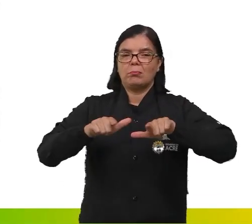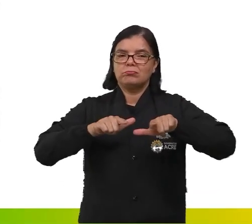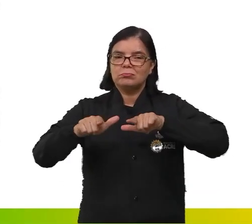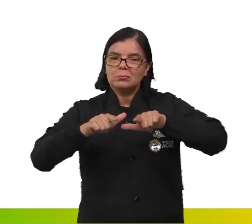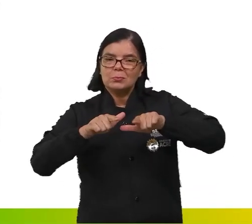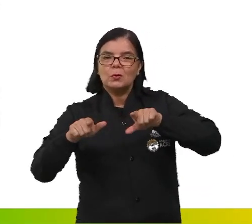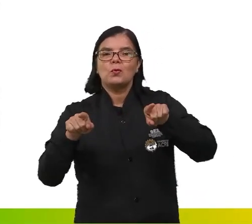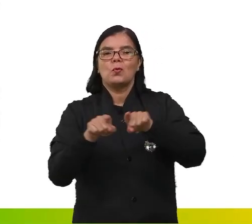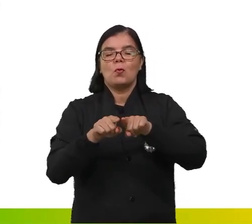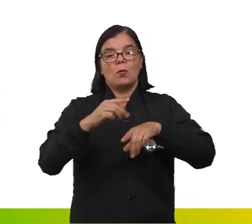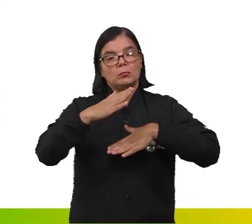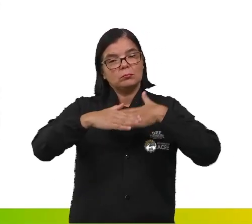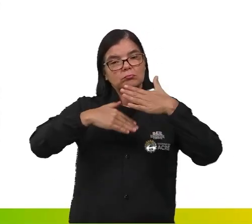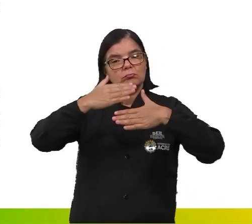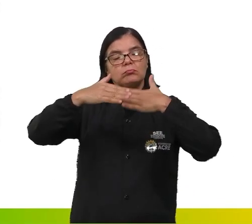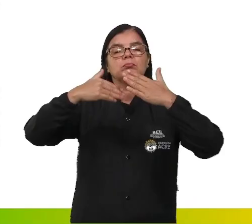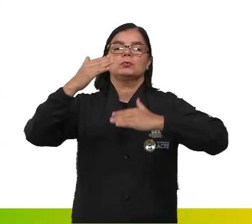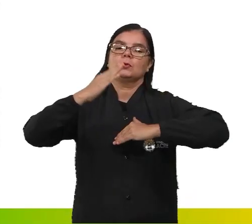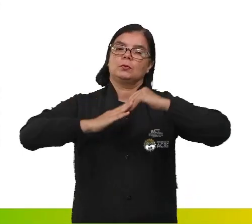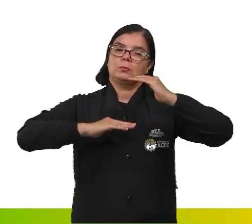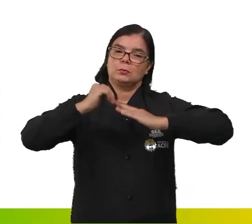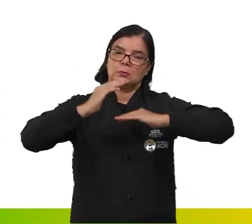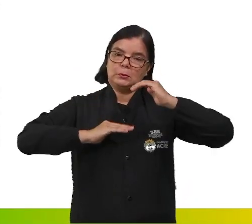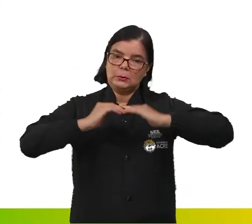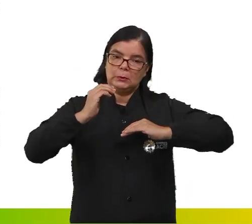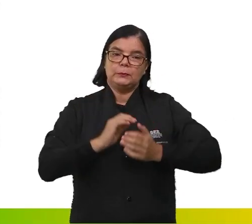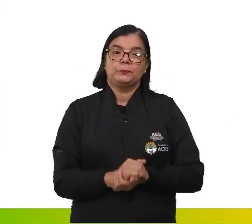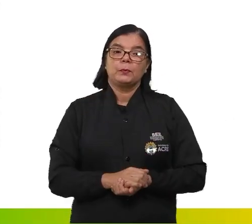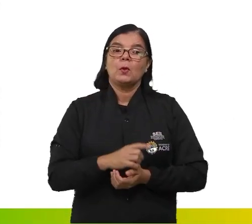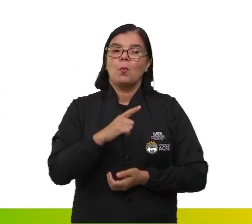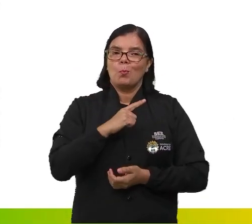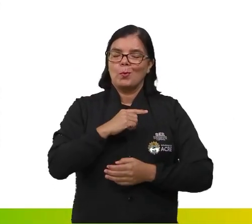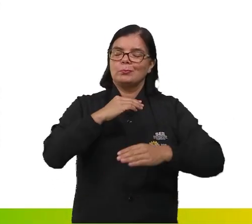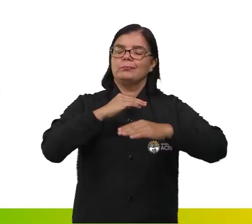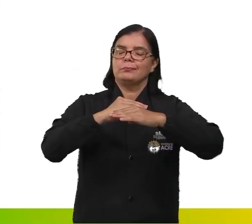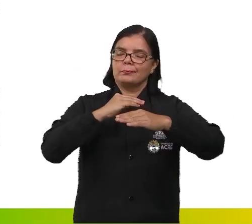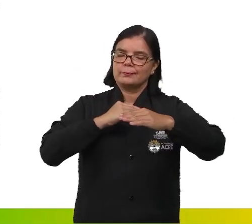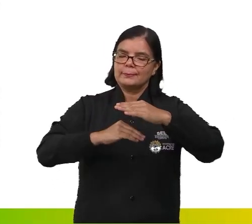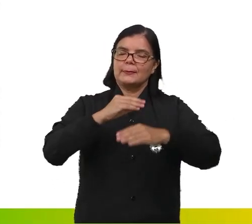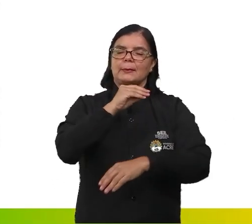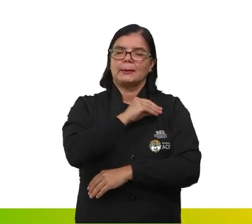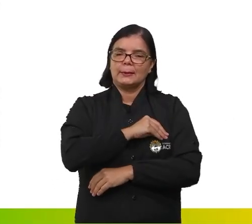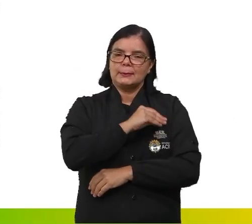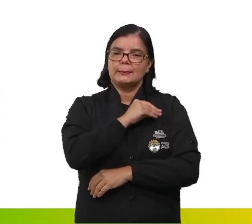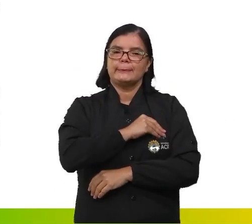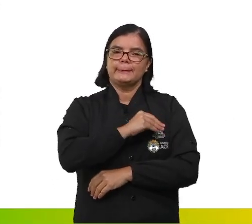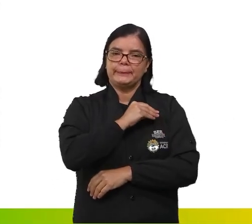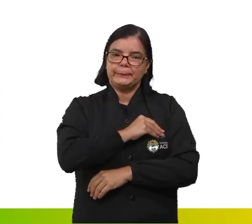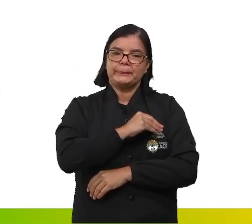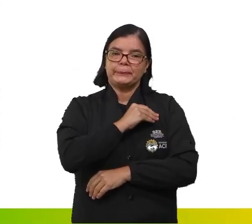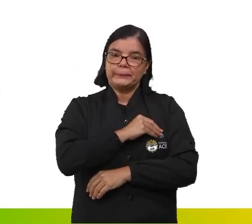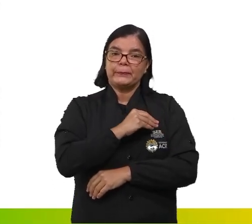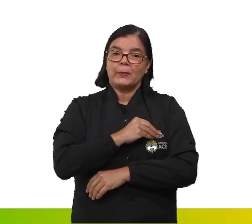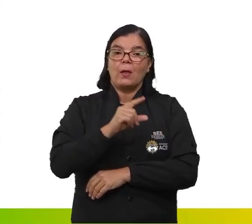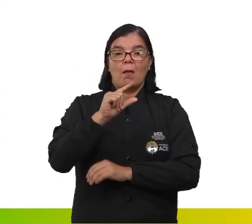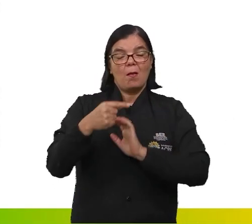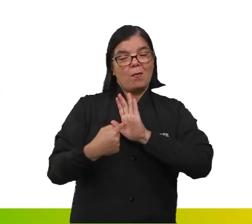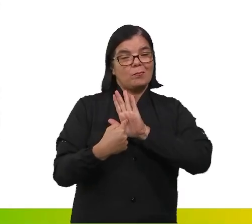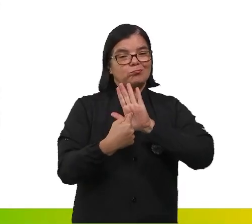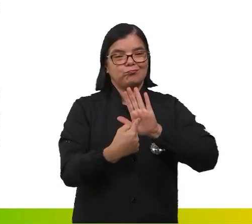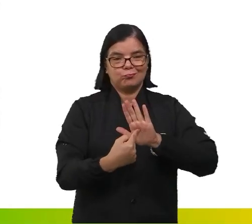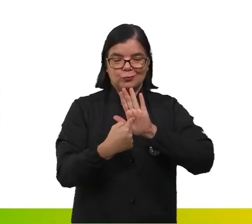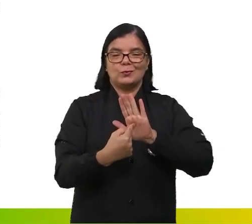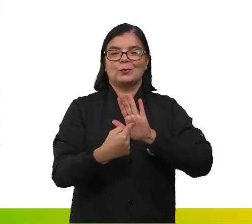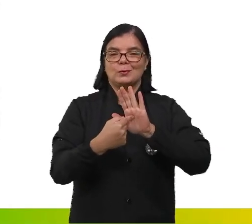de trabalho quanto na progressão da carreira, o que pode levar a desigualdades salariais